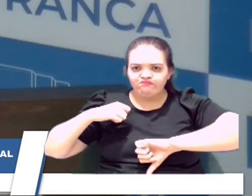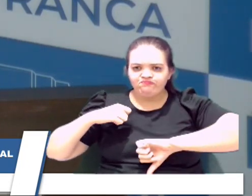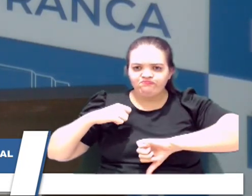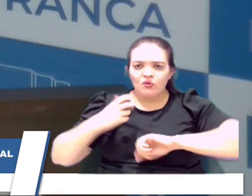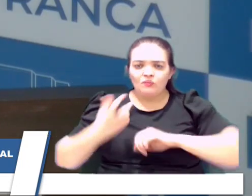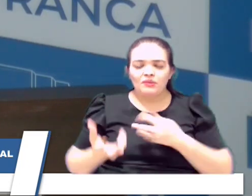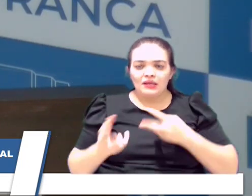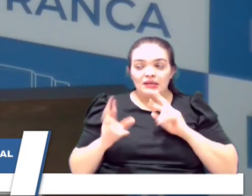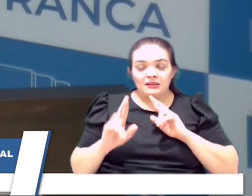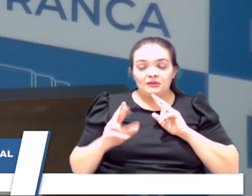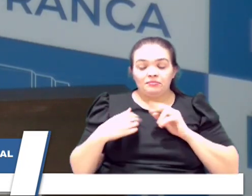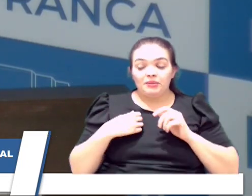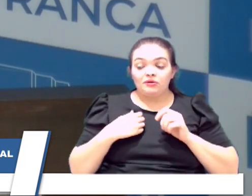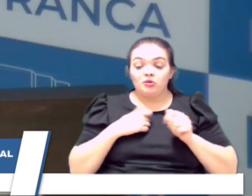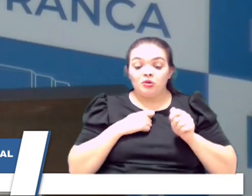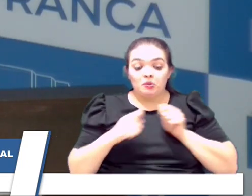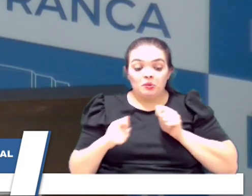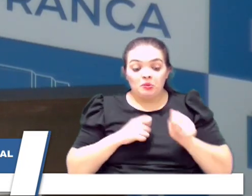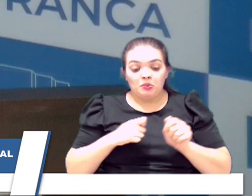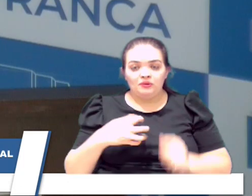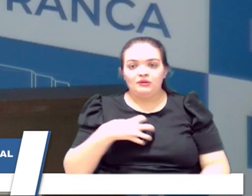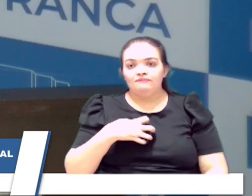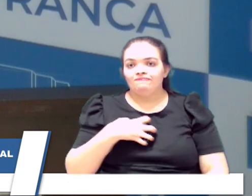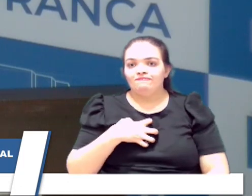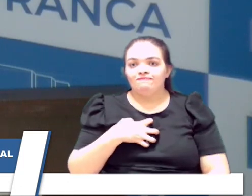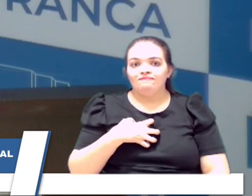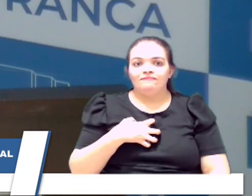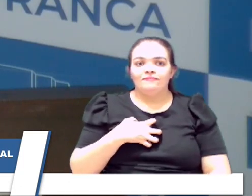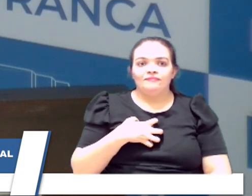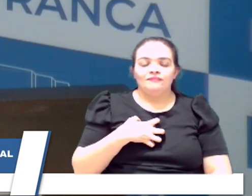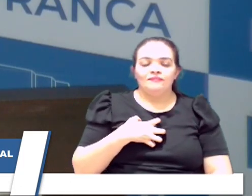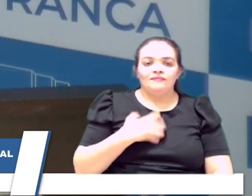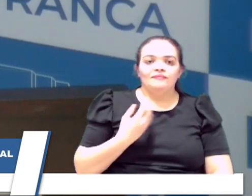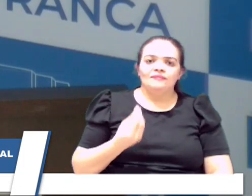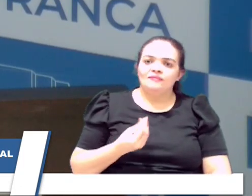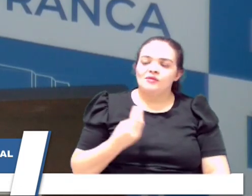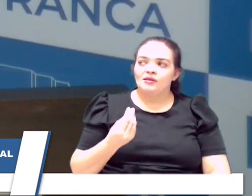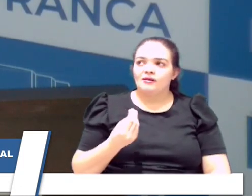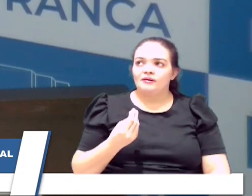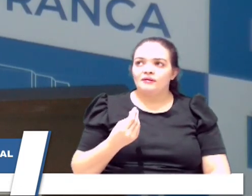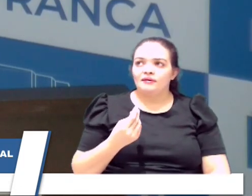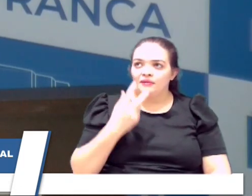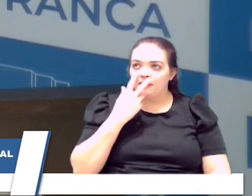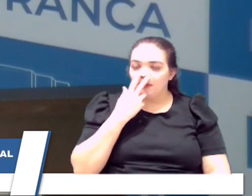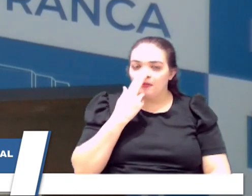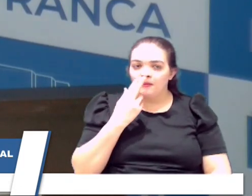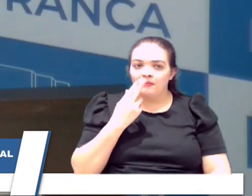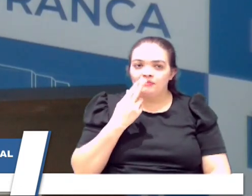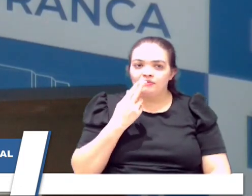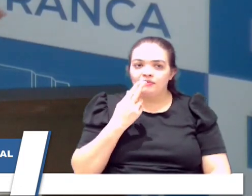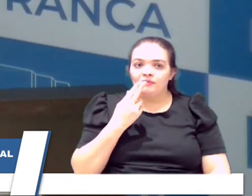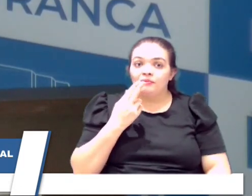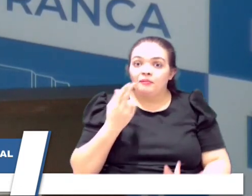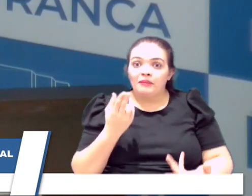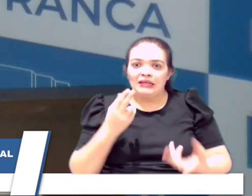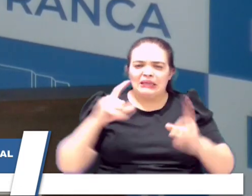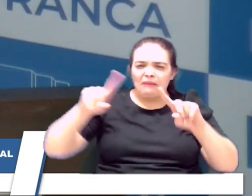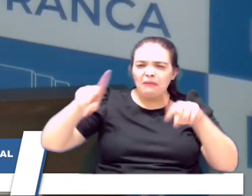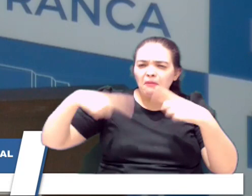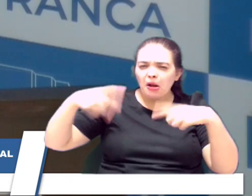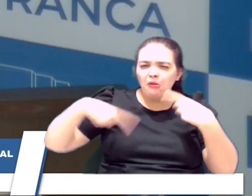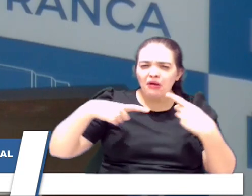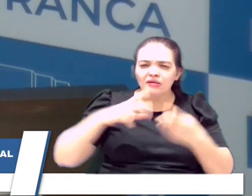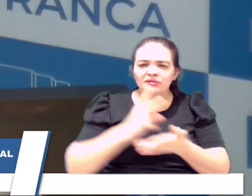me autocontrolasse, tipo, mas elas, de um jeito que era como se jogasse uma capa vermelha na frente de um touro esperando que ele se acalmasse, não